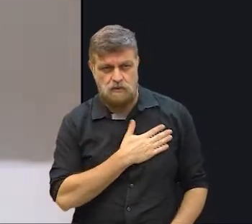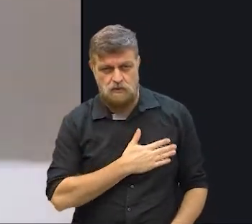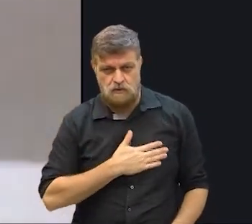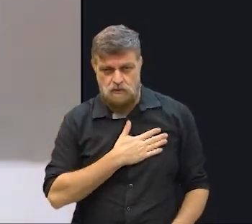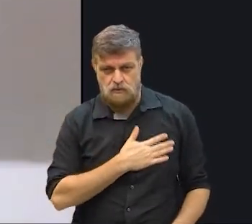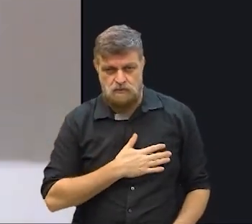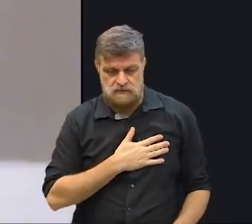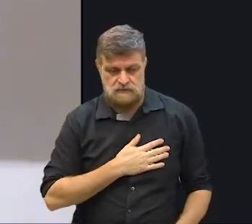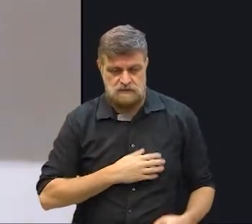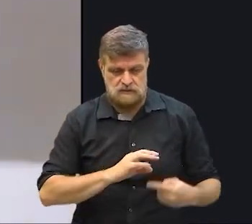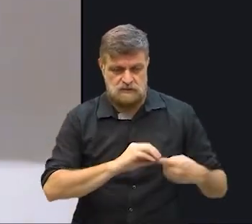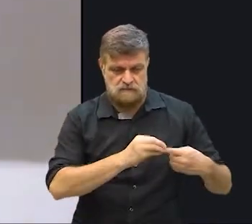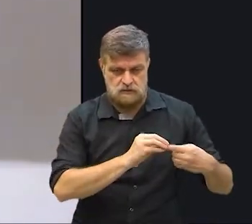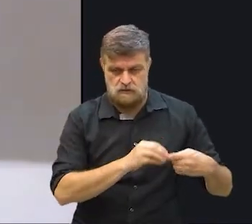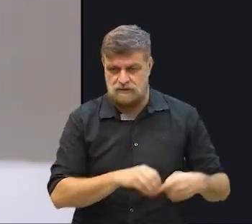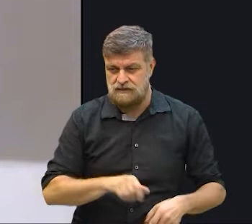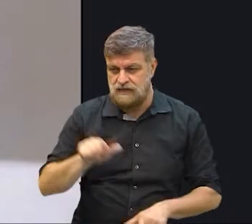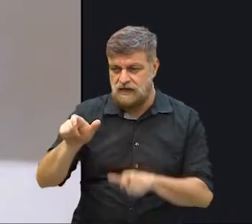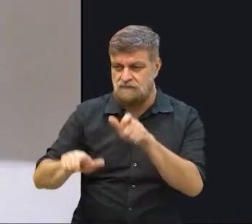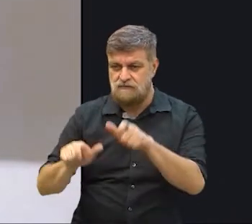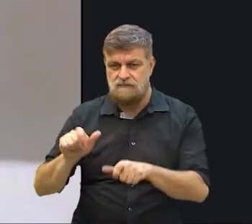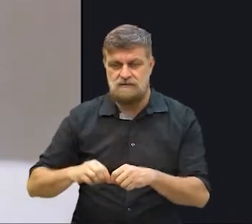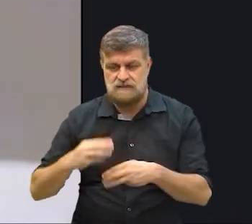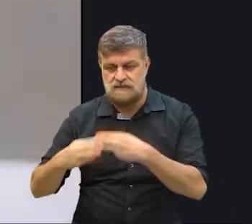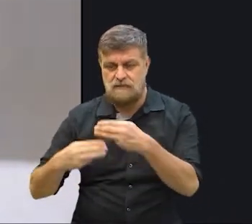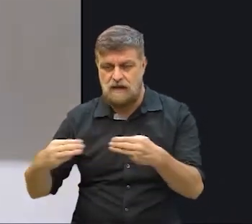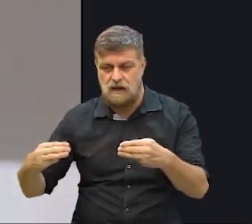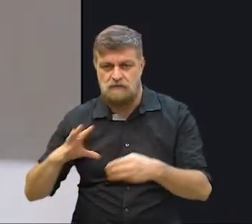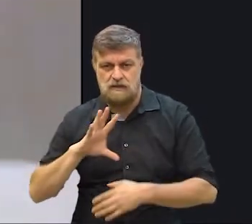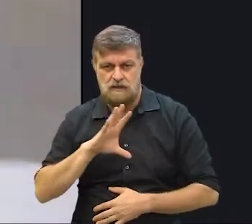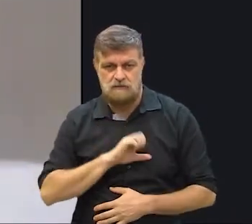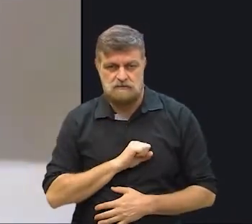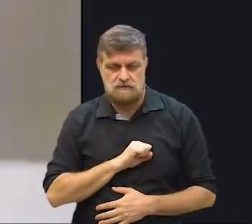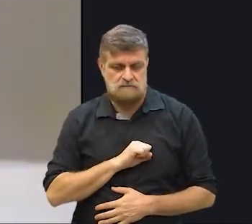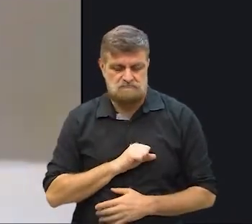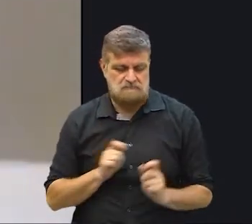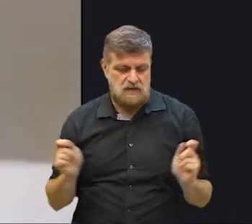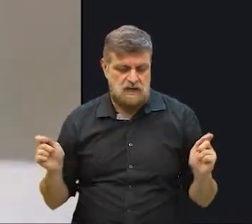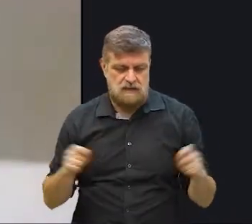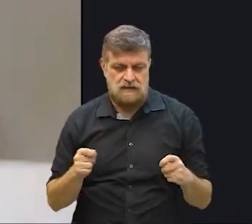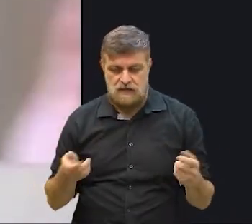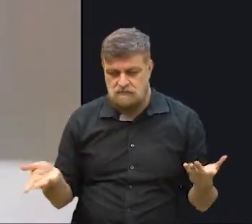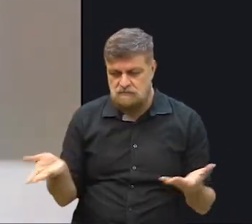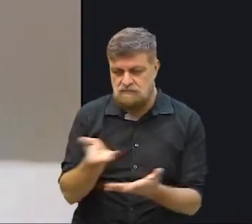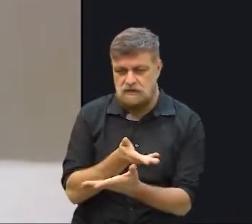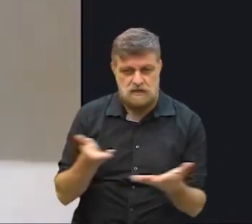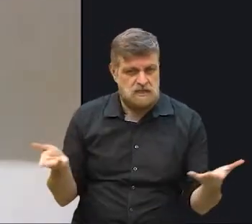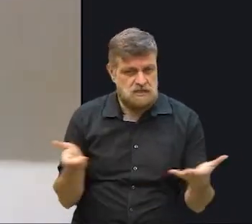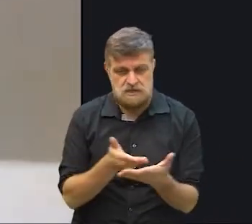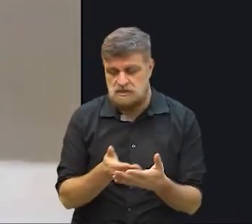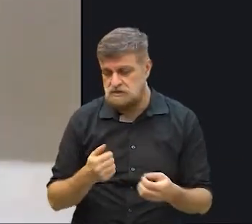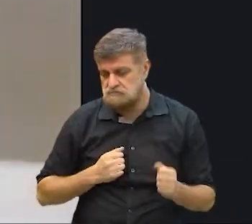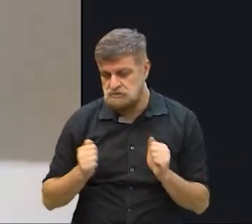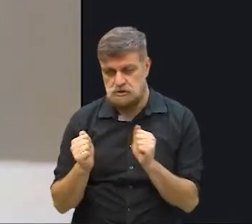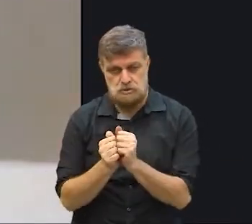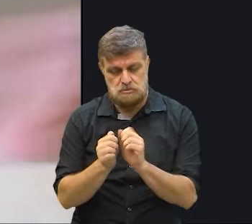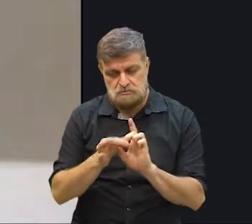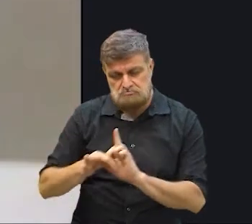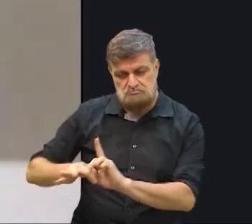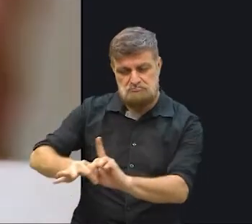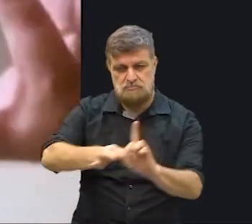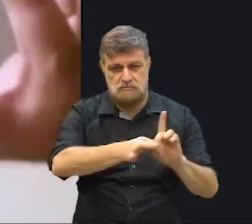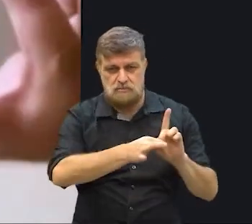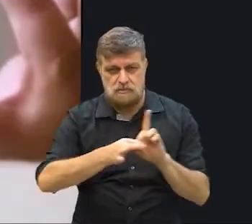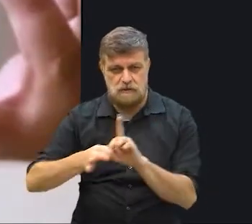eu gostar de feijoada e vocês gostarem de macarronada e a gente poder fazer uma